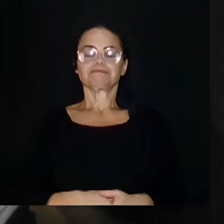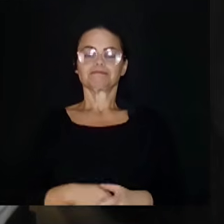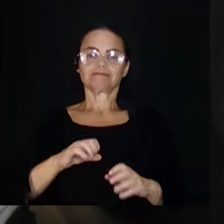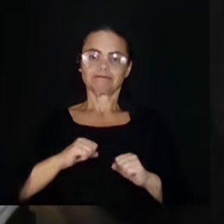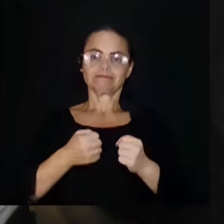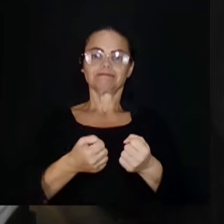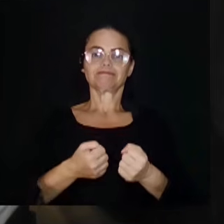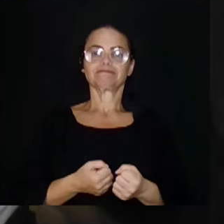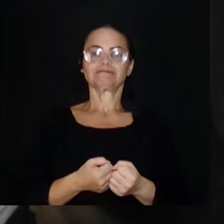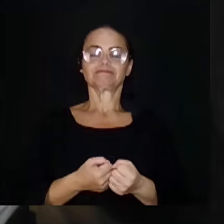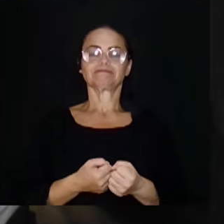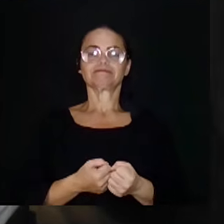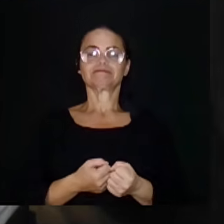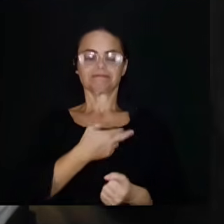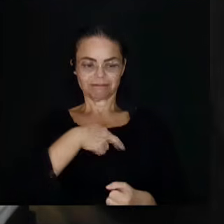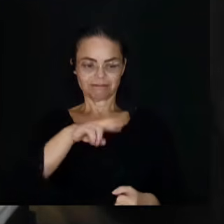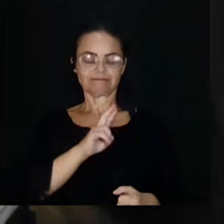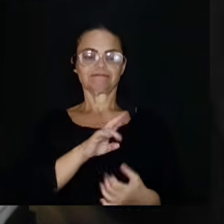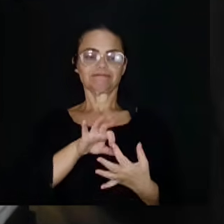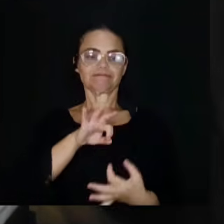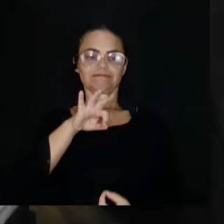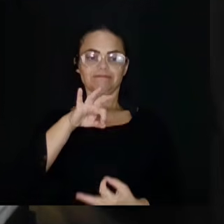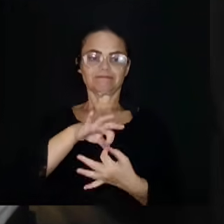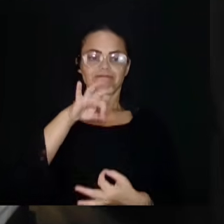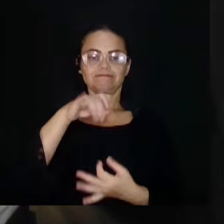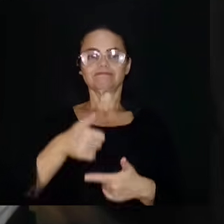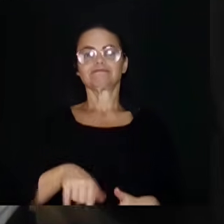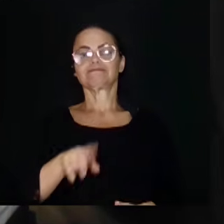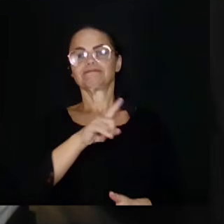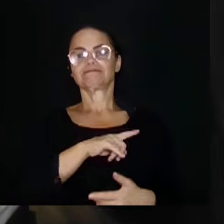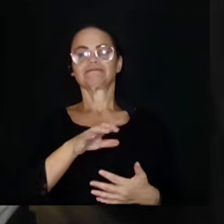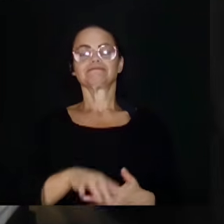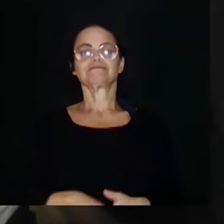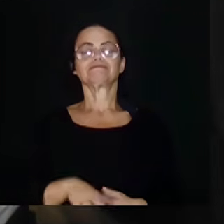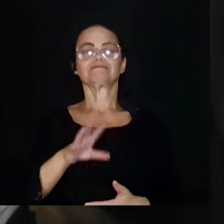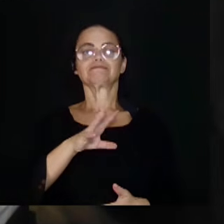ancestralidade. Totalmente. Na ancestralidade é onde